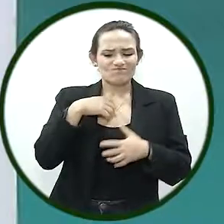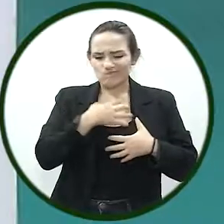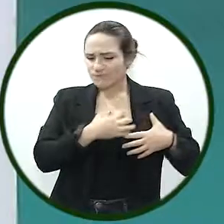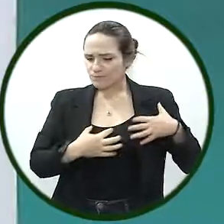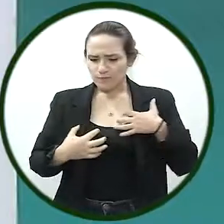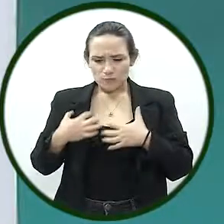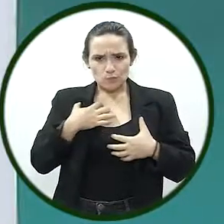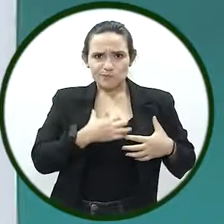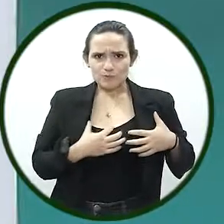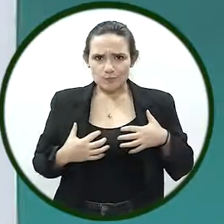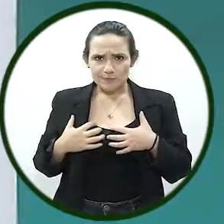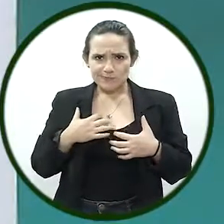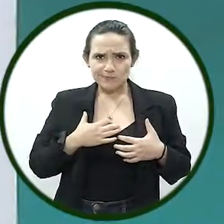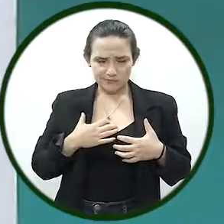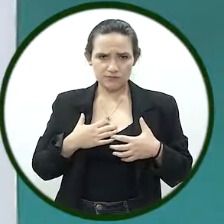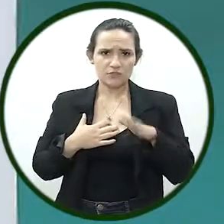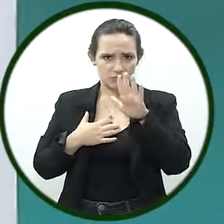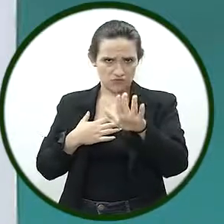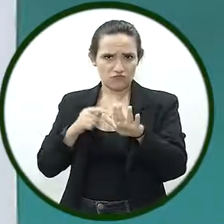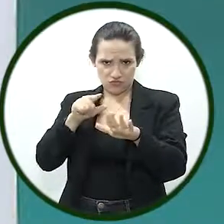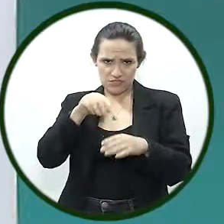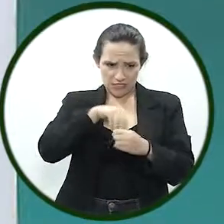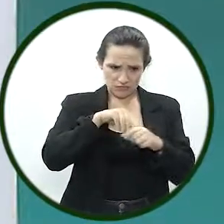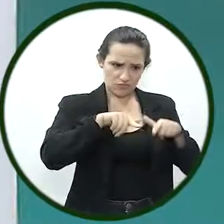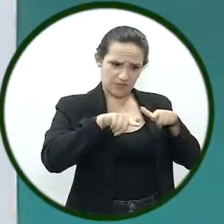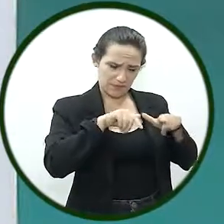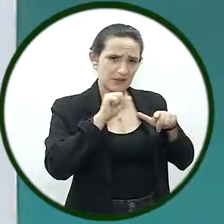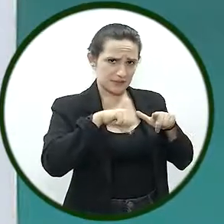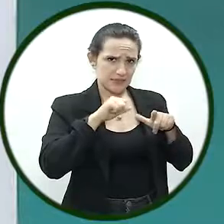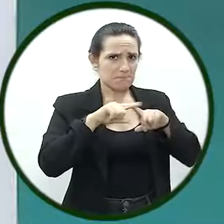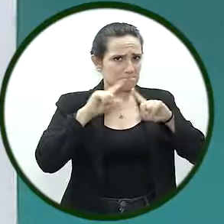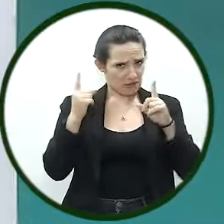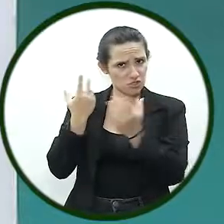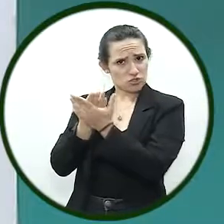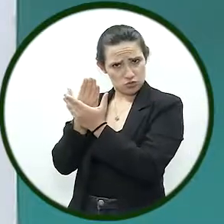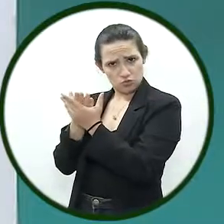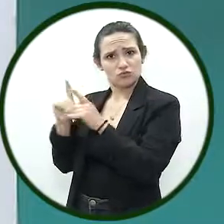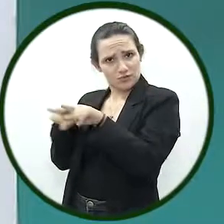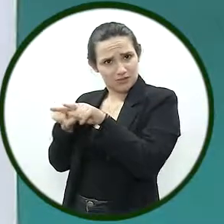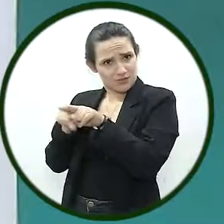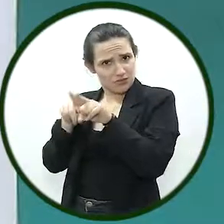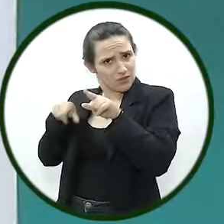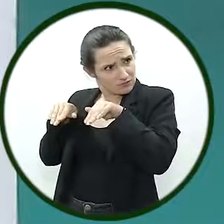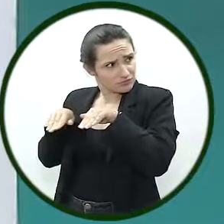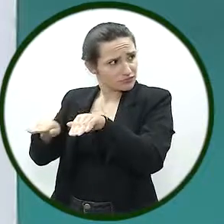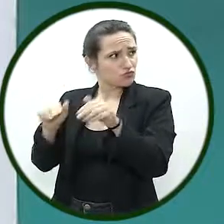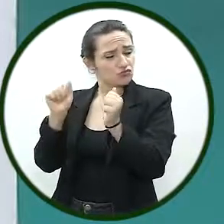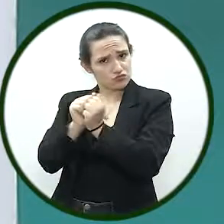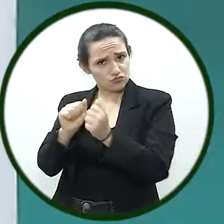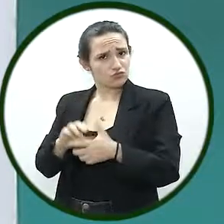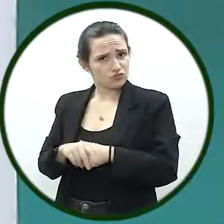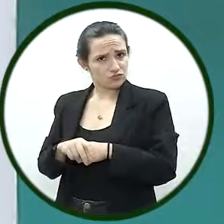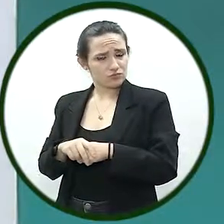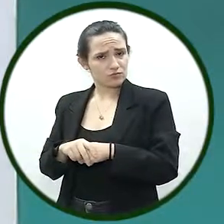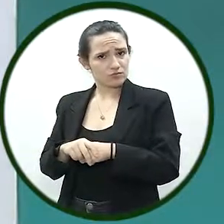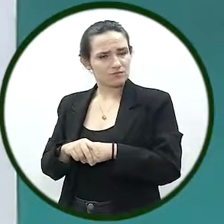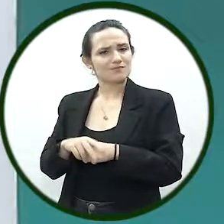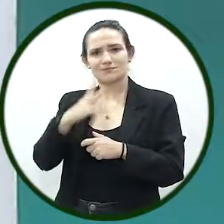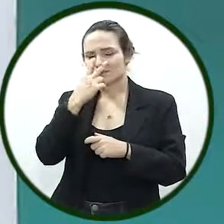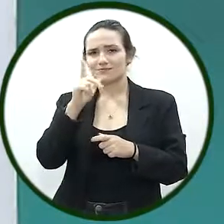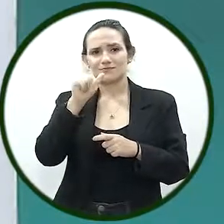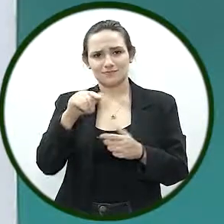passou pela sua trajetória acadêmica, além da sua trajetória profissional, né? Esse livro serviu como a conclusão